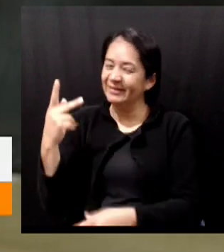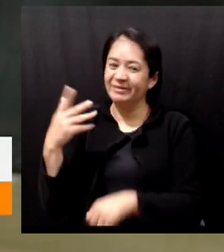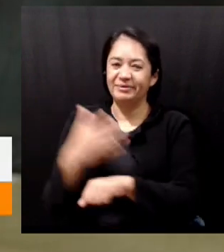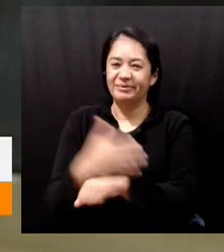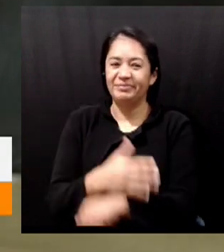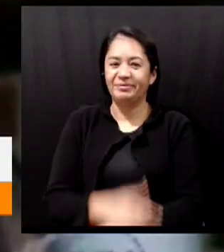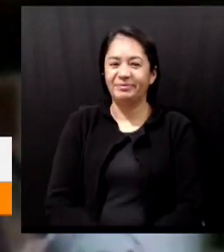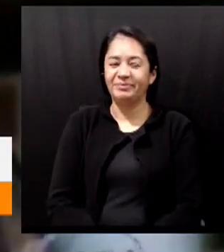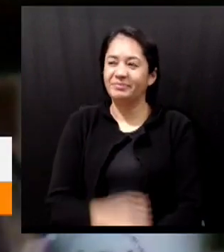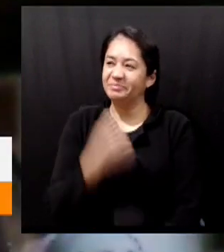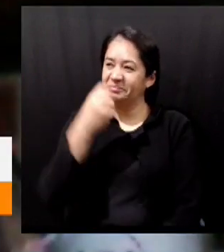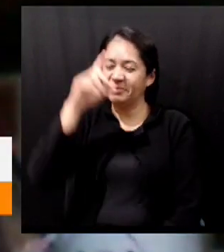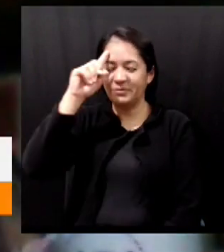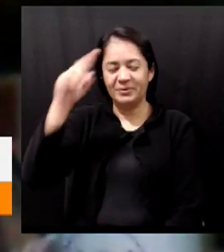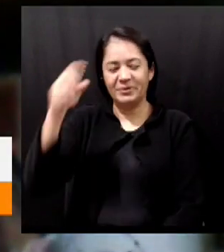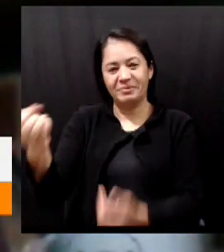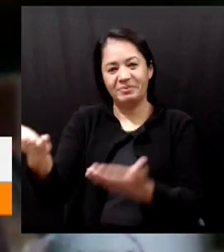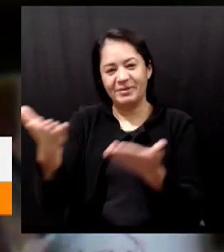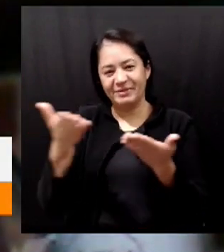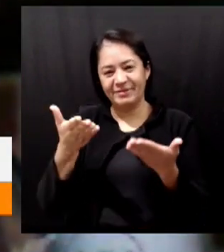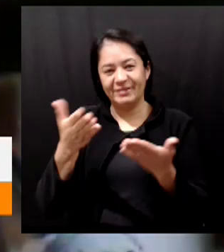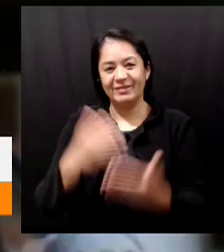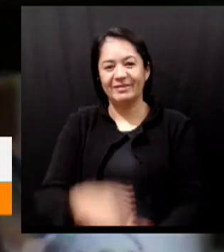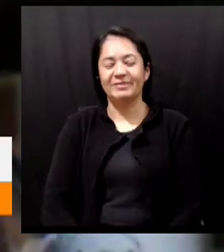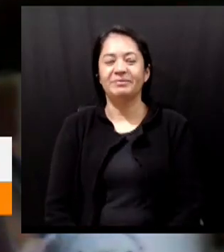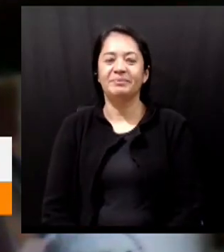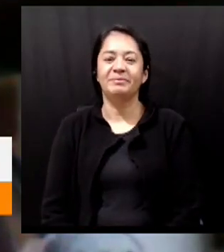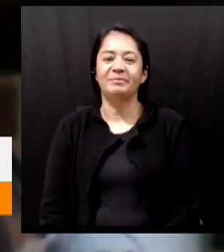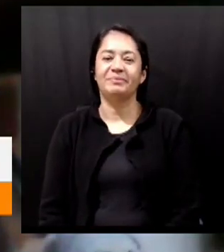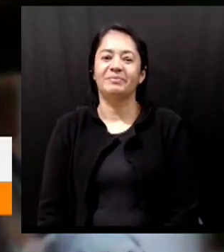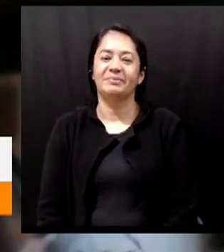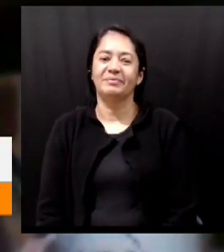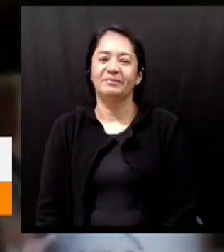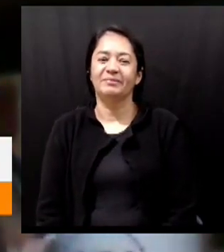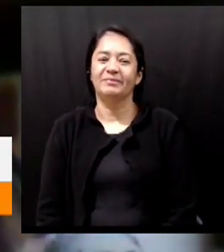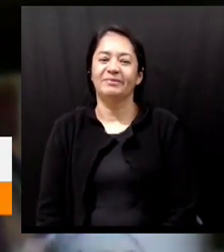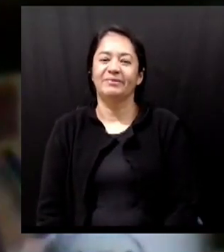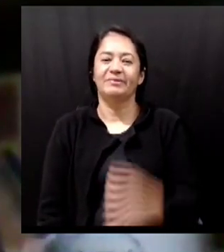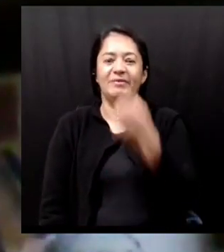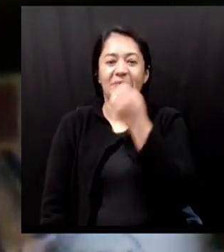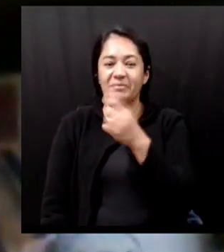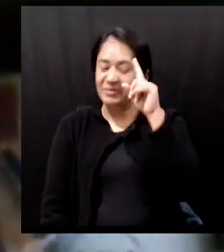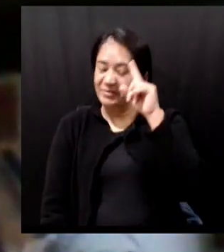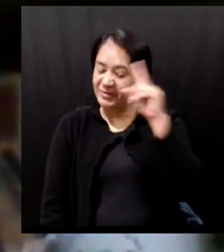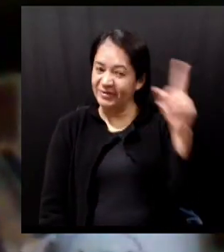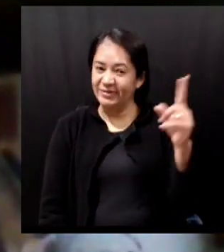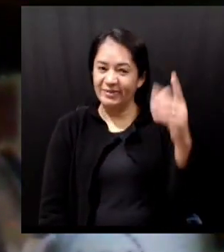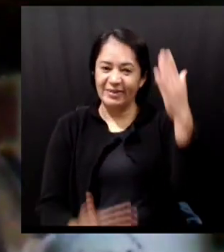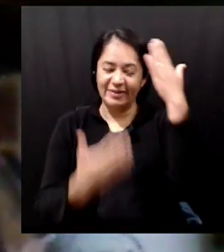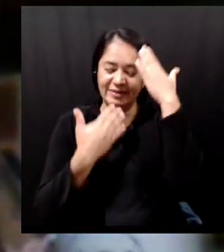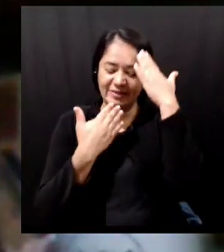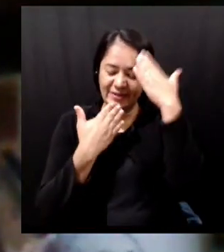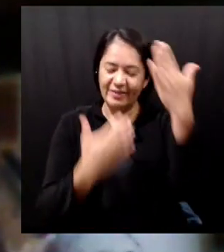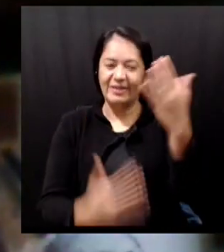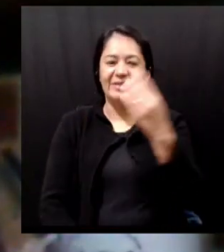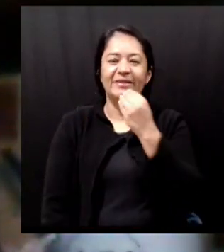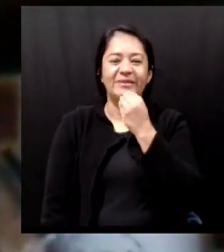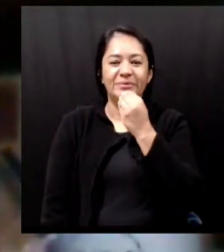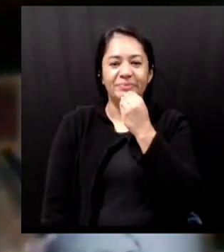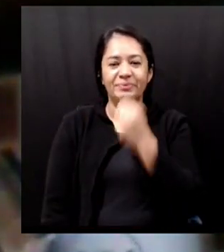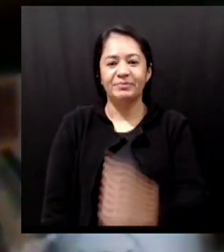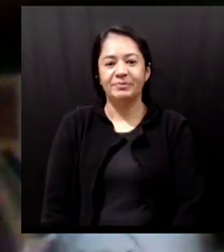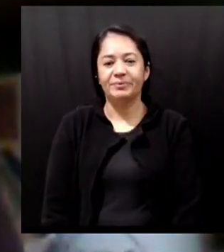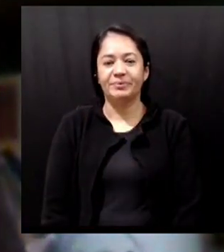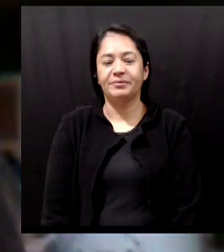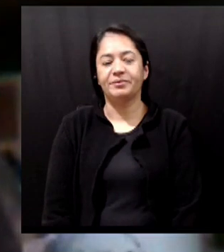seja bem-vinda ao Estúdio Câmara. Bom dia, agradeço pela oportunidade. Muito bem, olha,